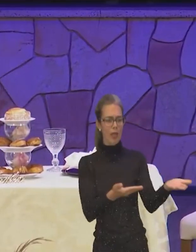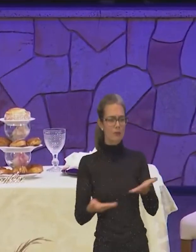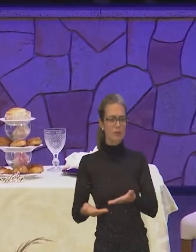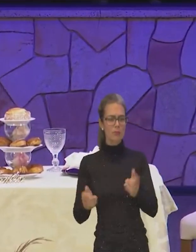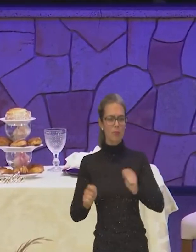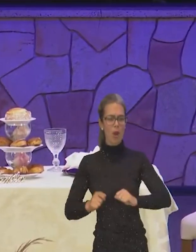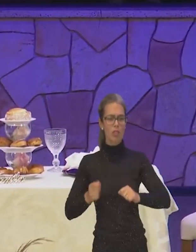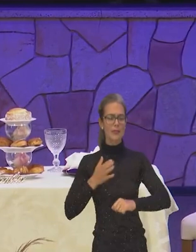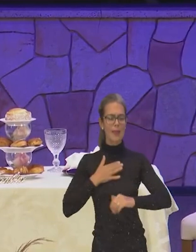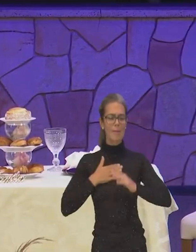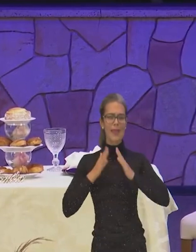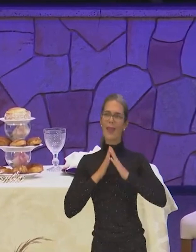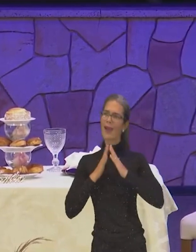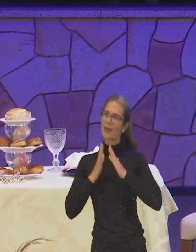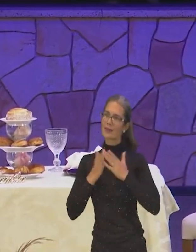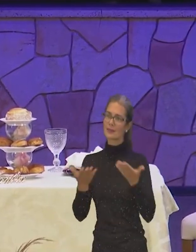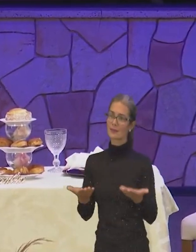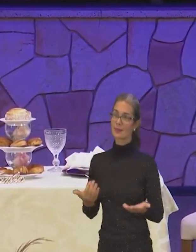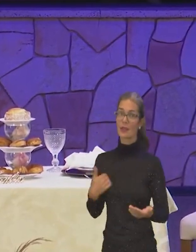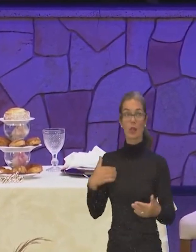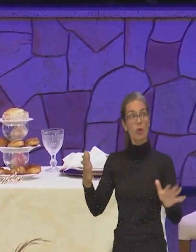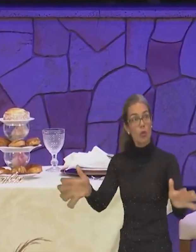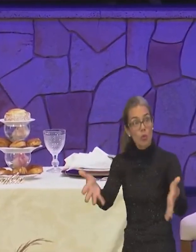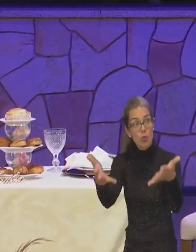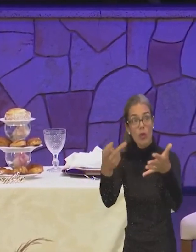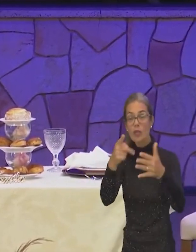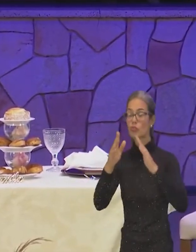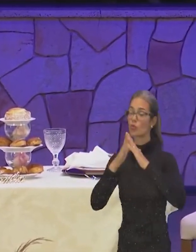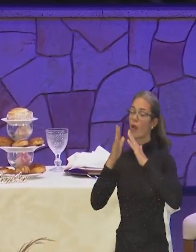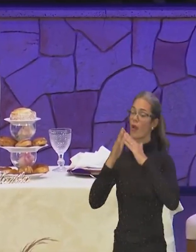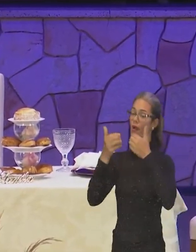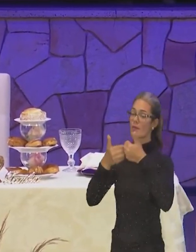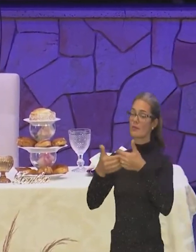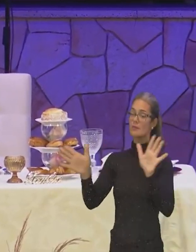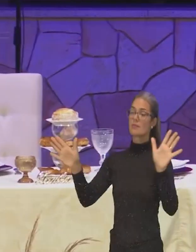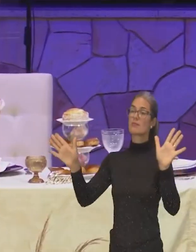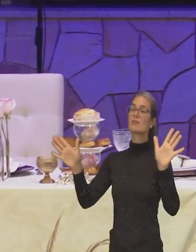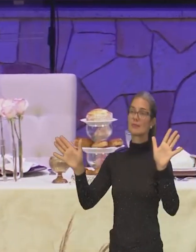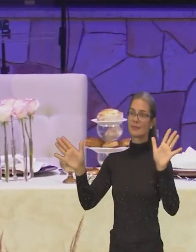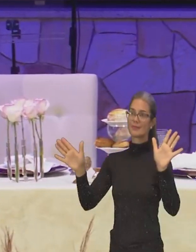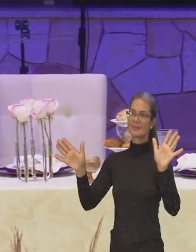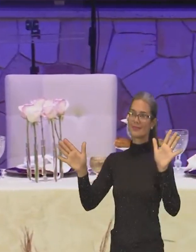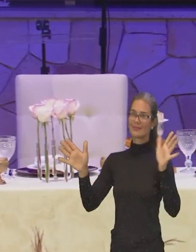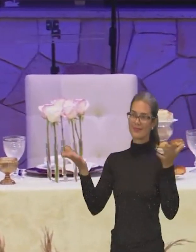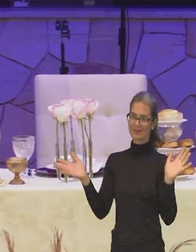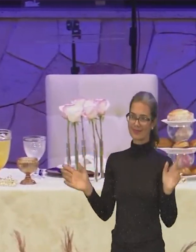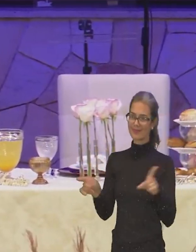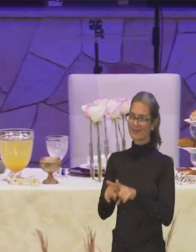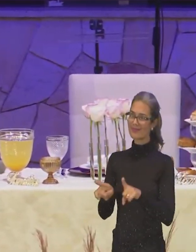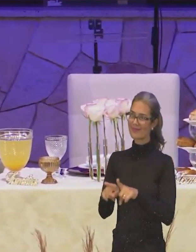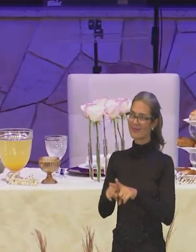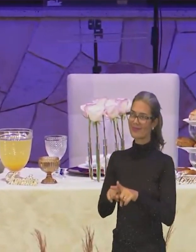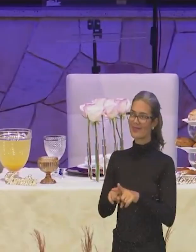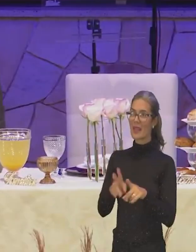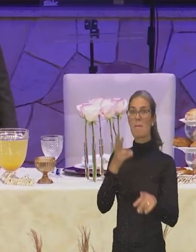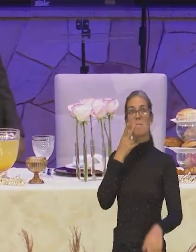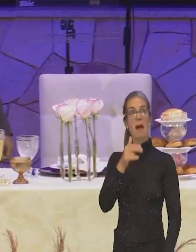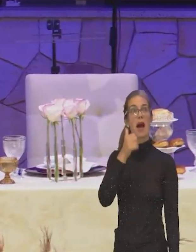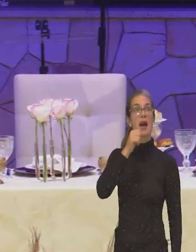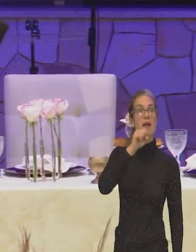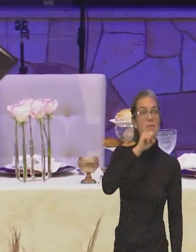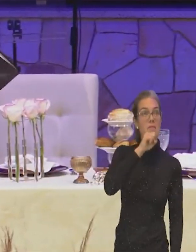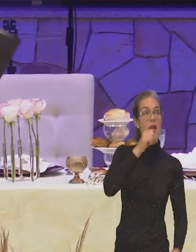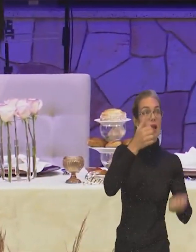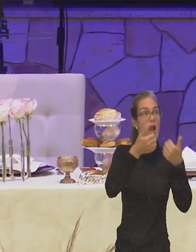encorajar a abrir a sua casa para isso. Eu gostaria de encorajar você, pai, você, mãe, a abrir a